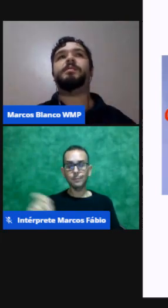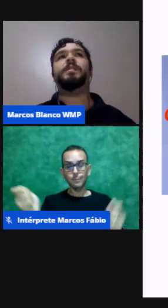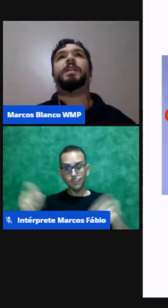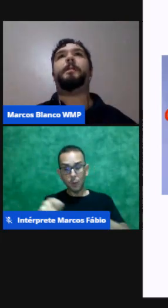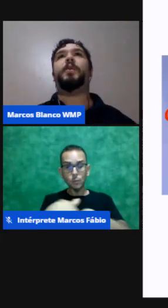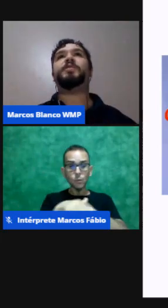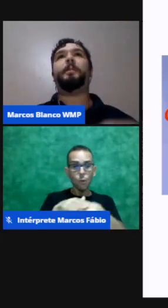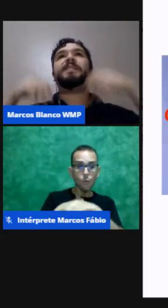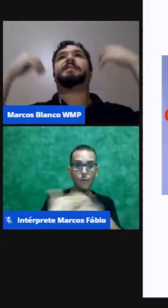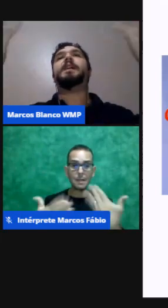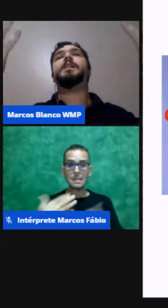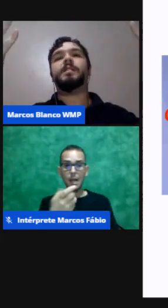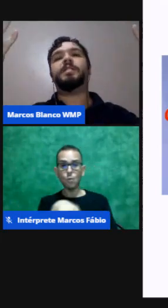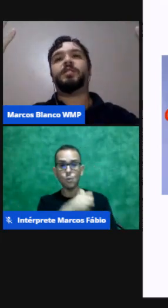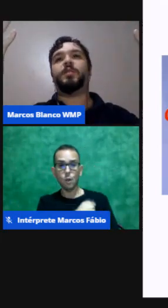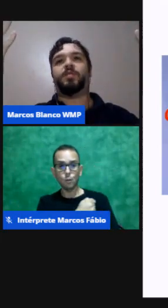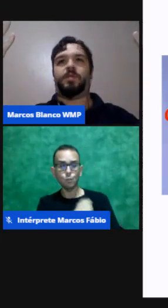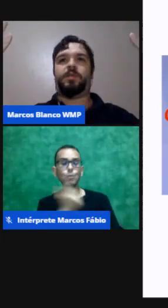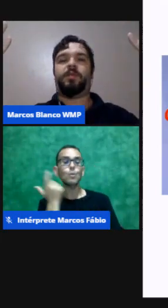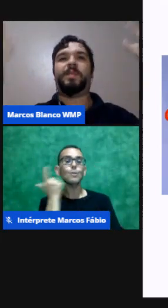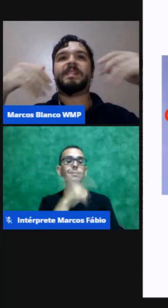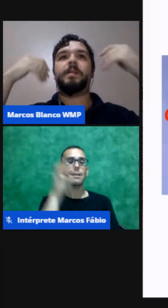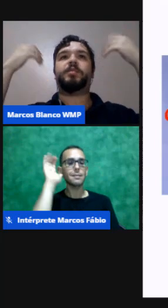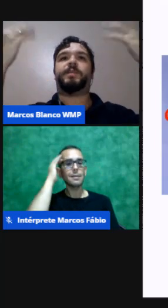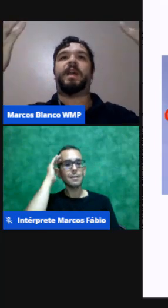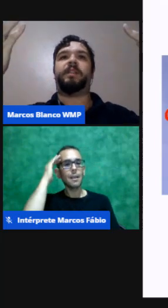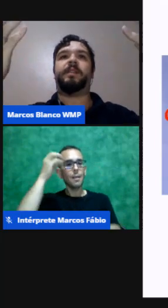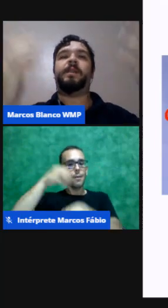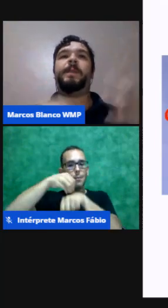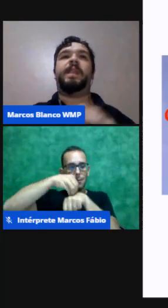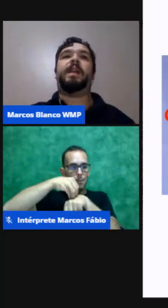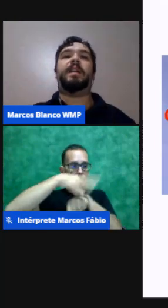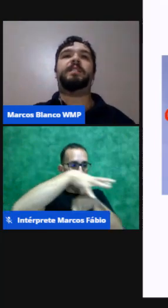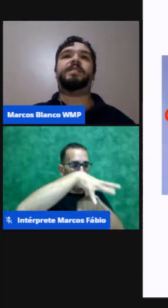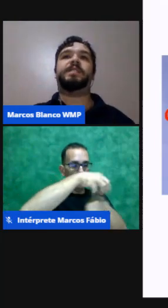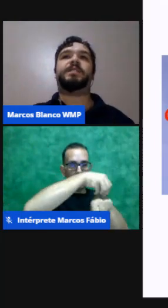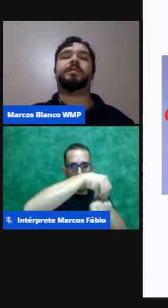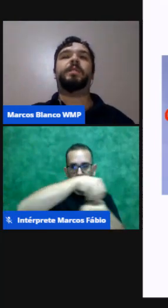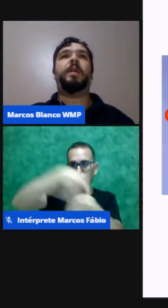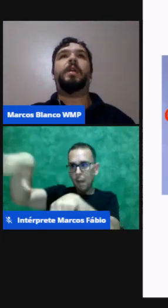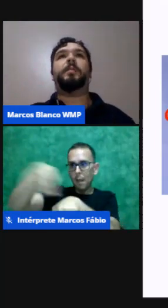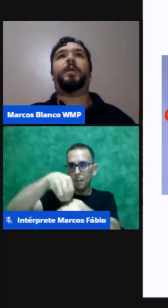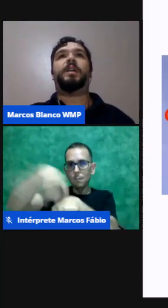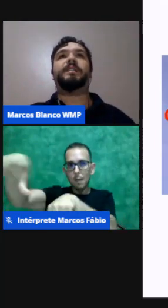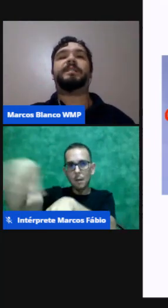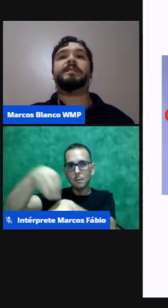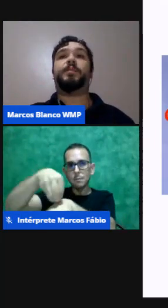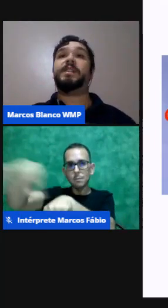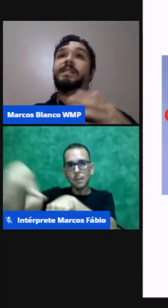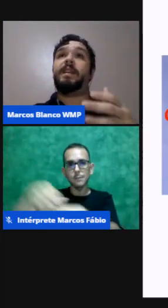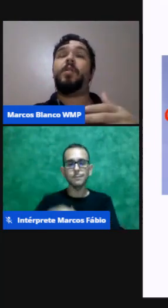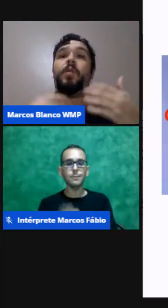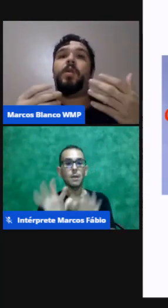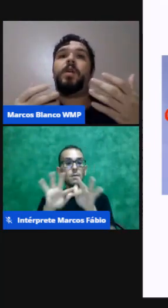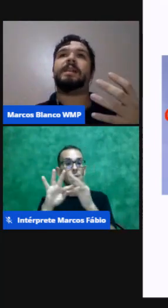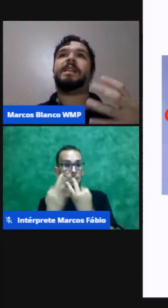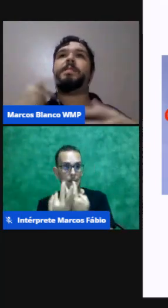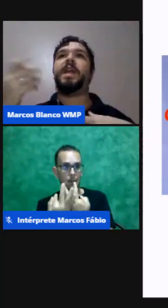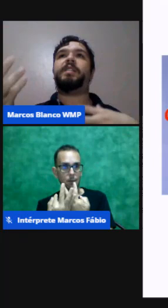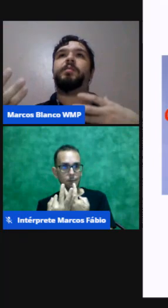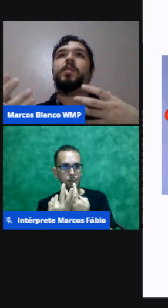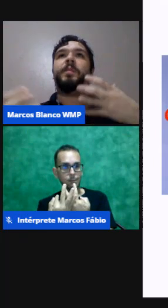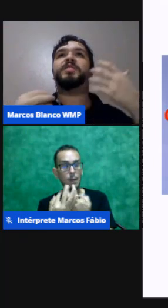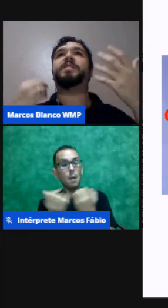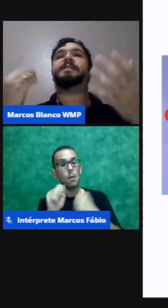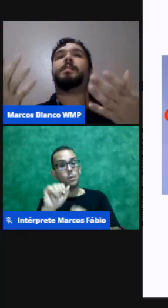eles entendam e possam passar isso para os outros, passar para os pais. Além disso, pode ser que ocorra